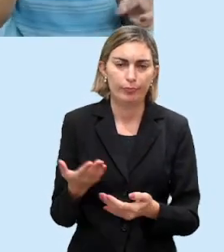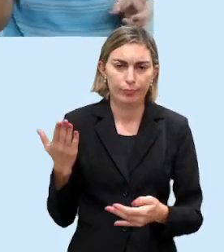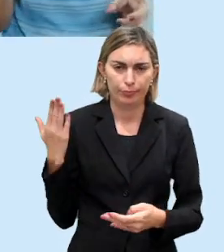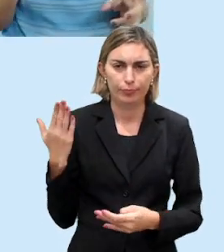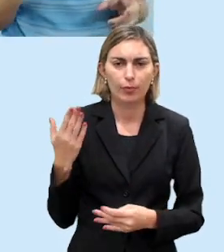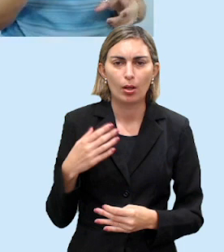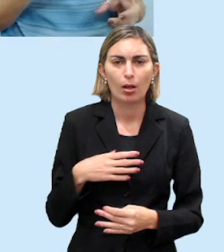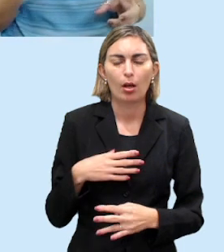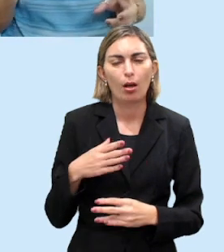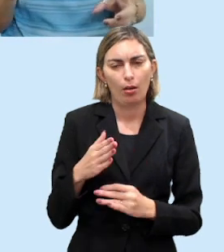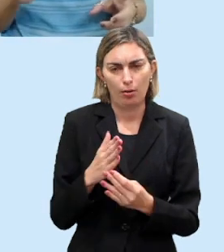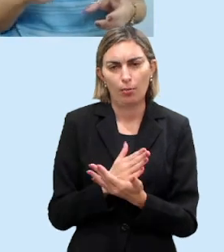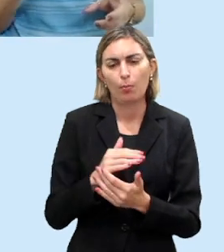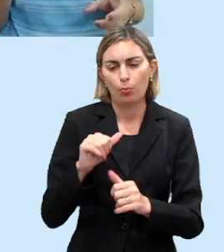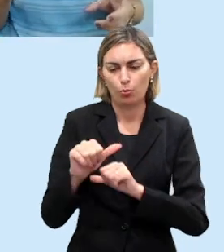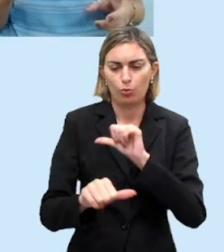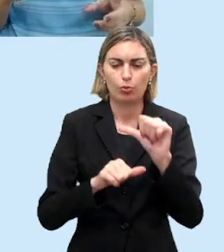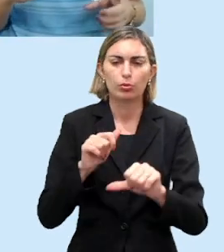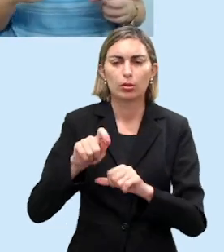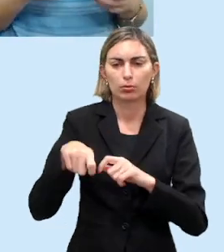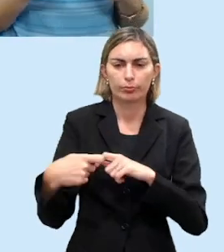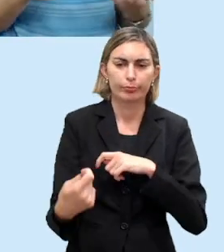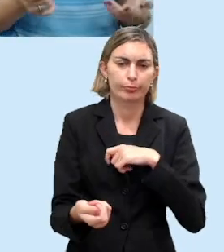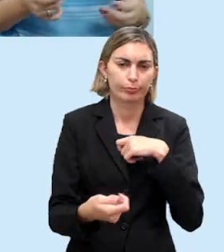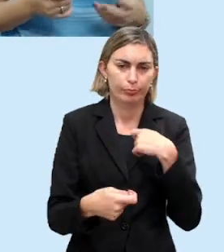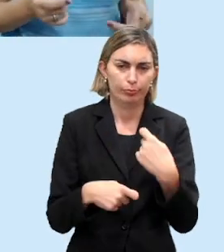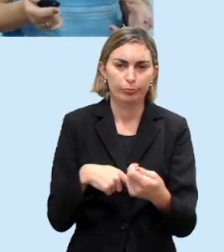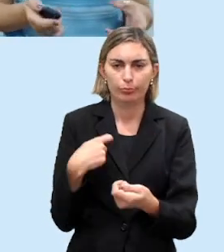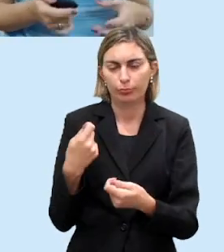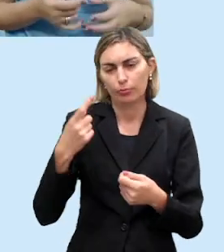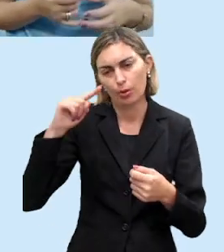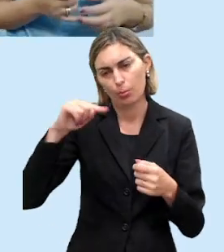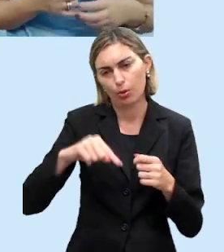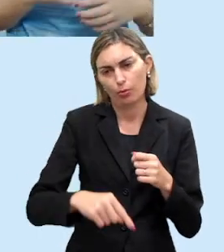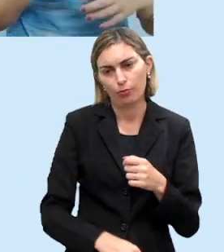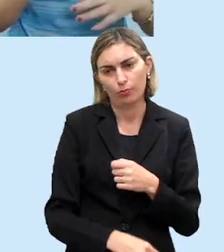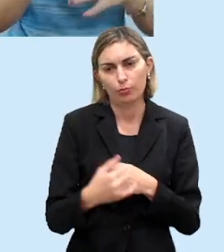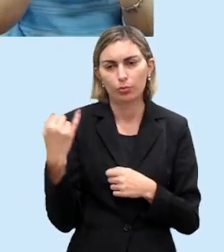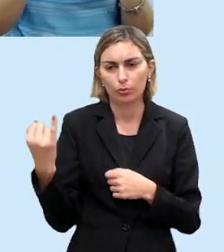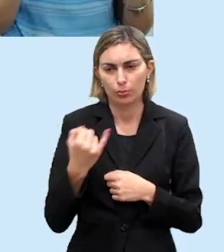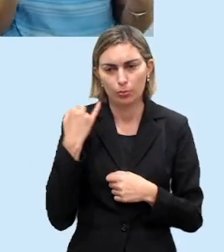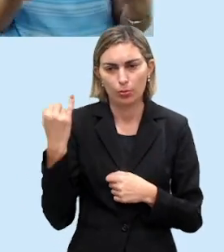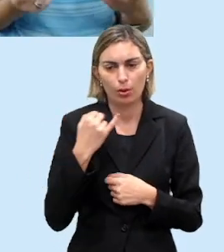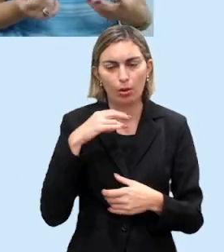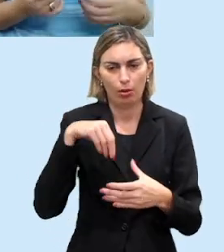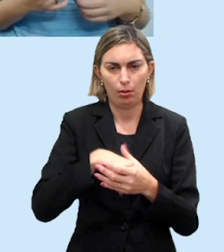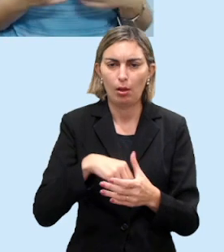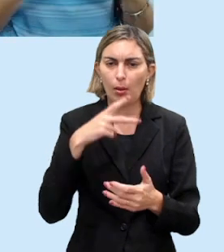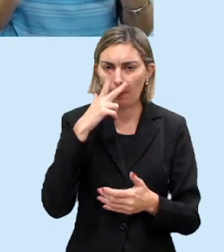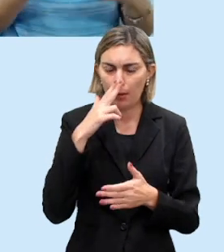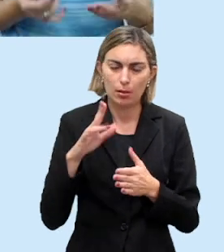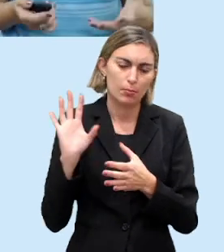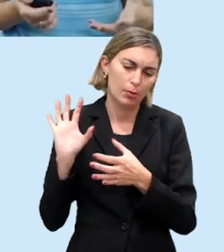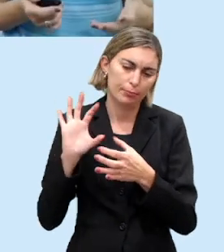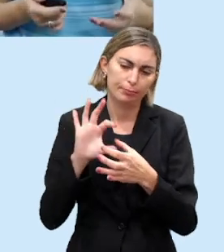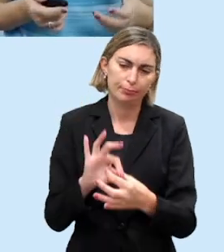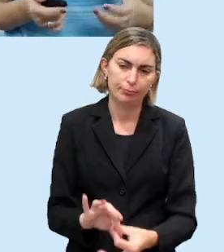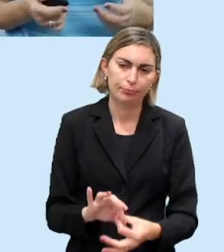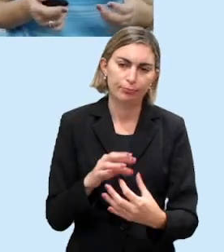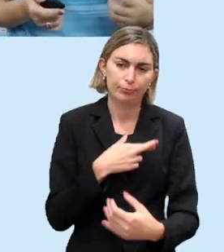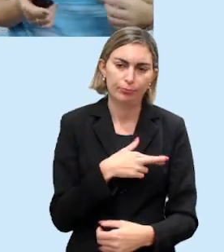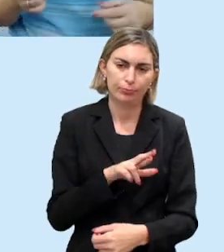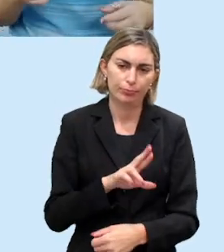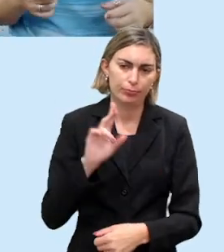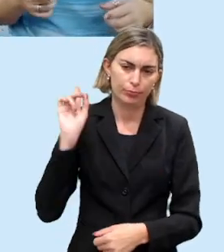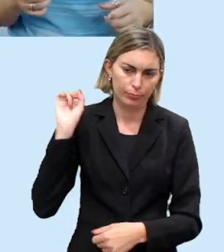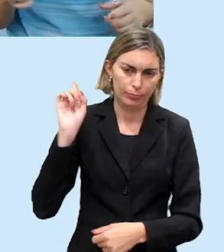que a gente tem uma mudança de significados profunda, importante, né, dentro de um mesmo contexto religioso,